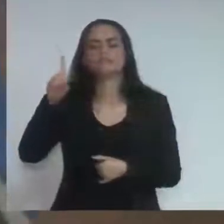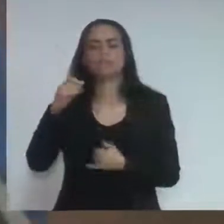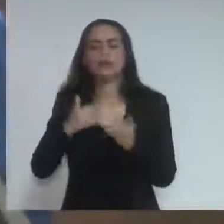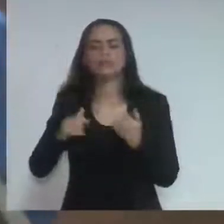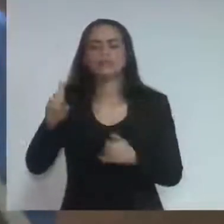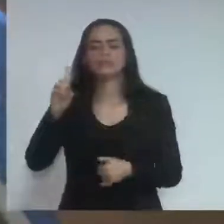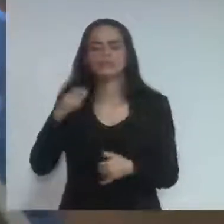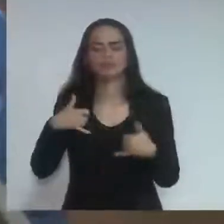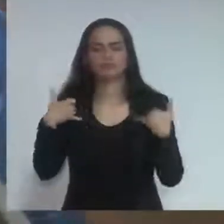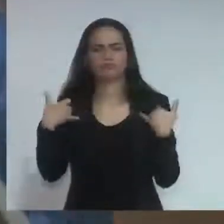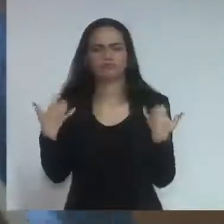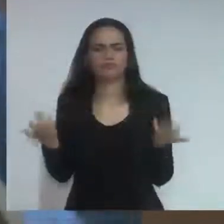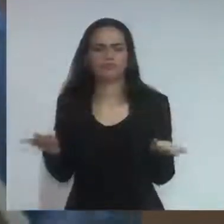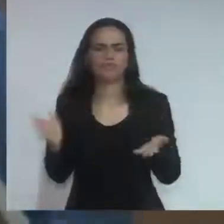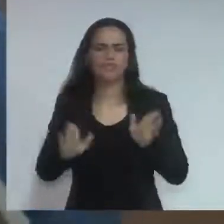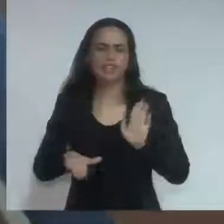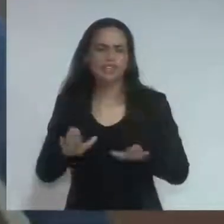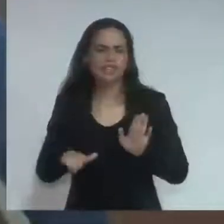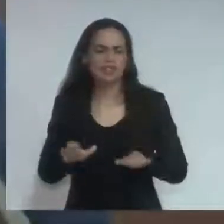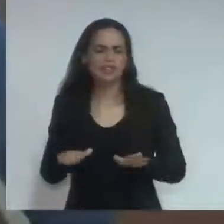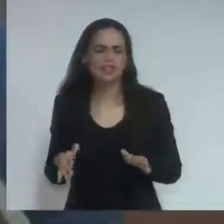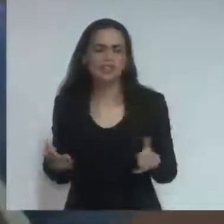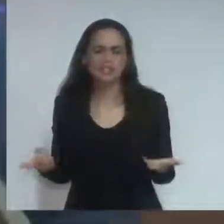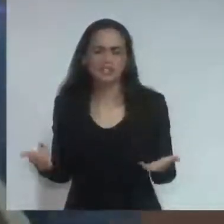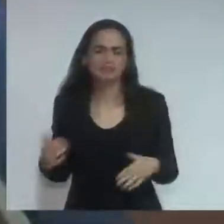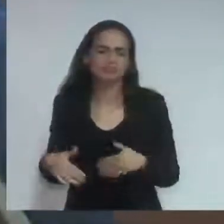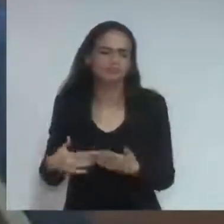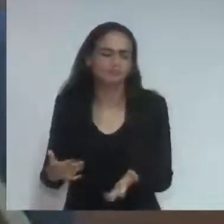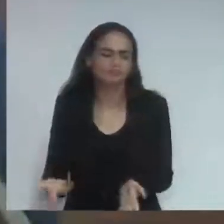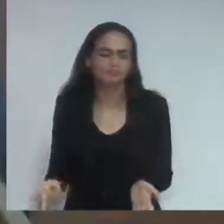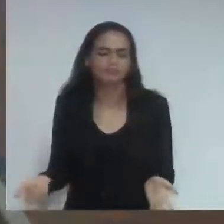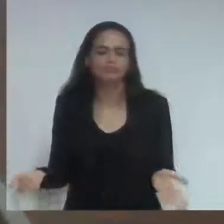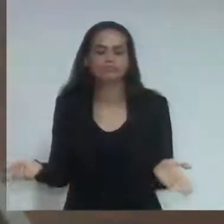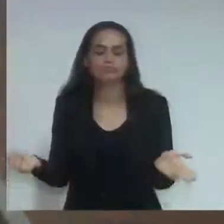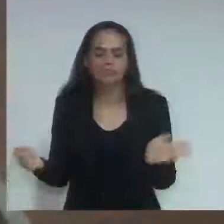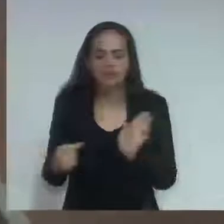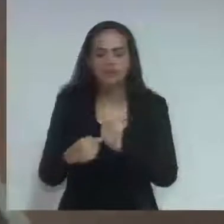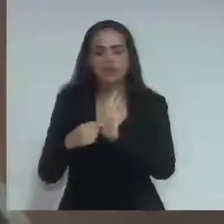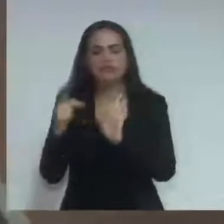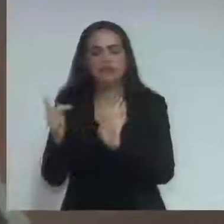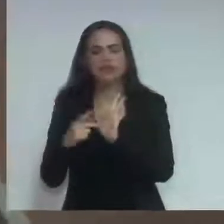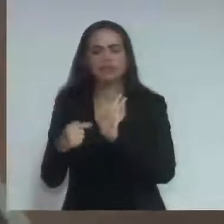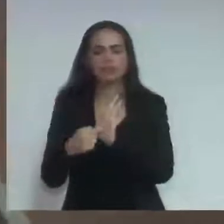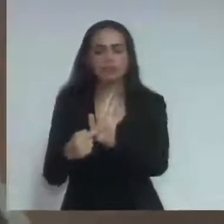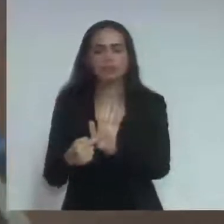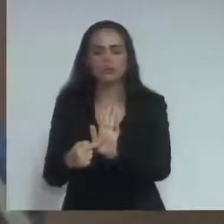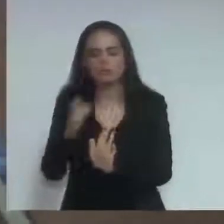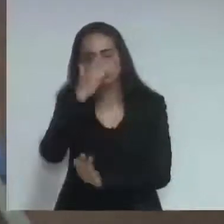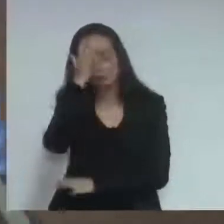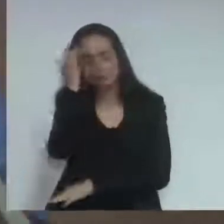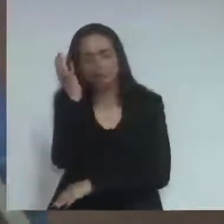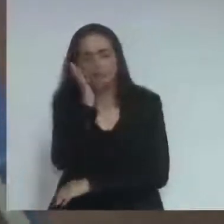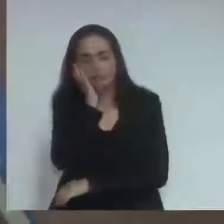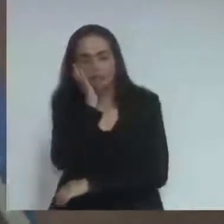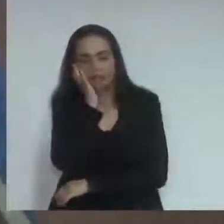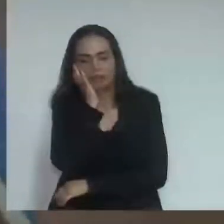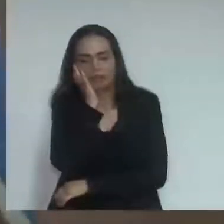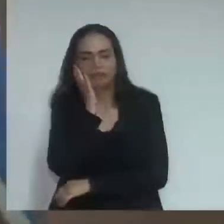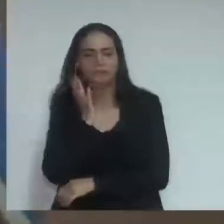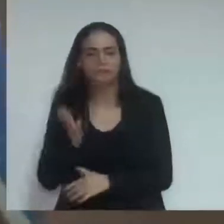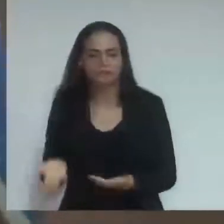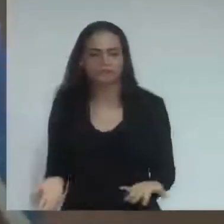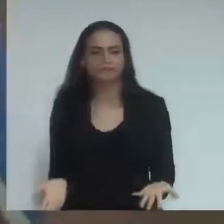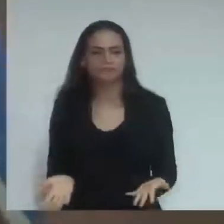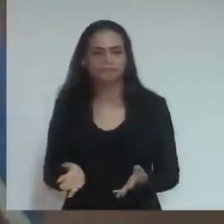eles fazem, mas às vezes a casa cai, né? A gente já viu isso na cidade. Mesmo para eles é difícil, porque a gente sabe que o